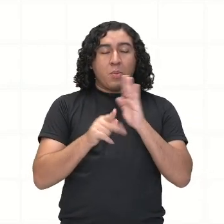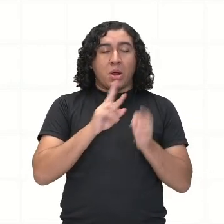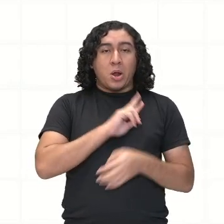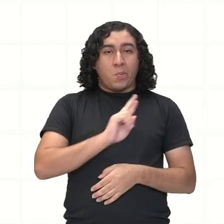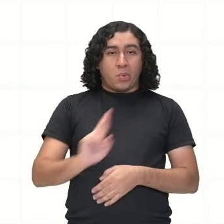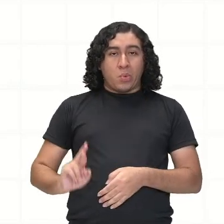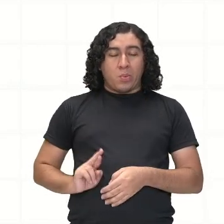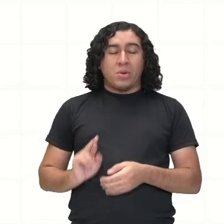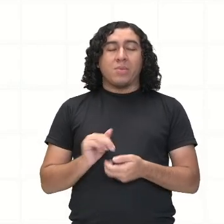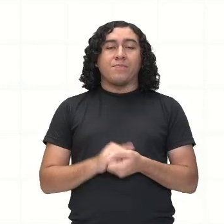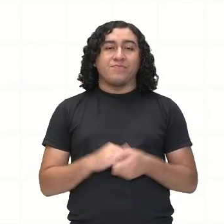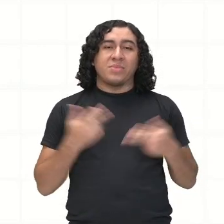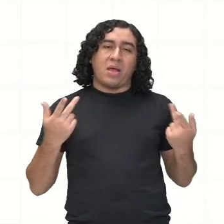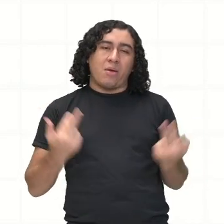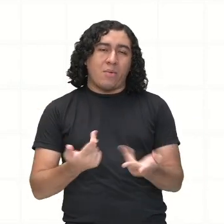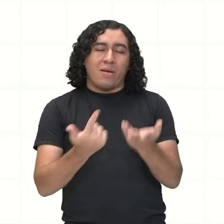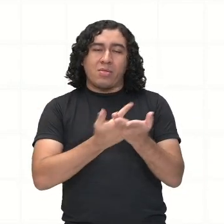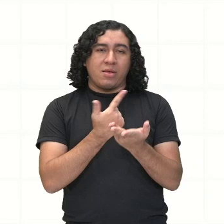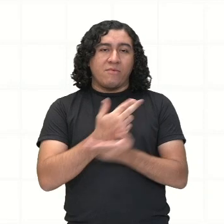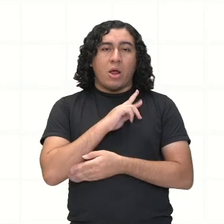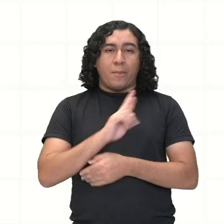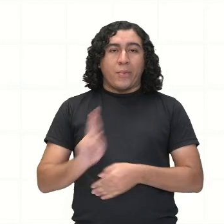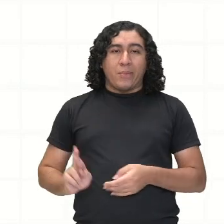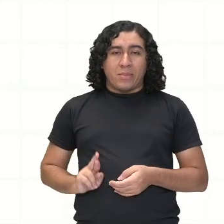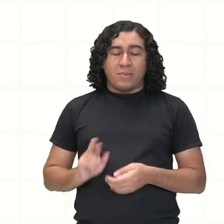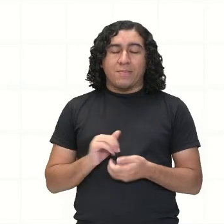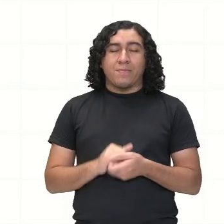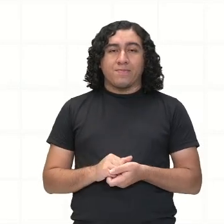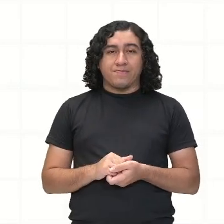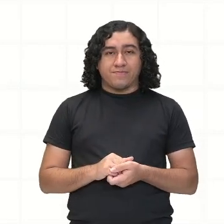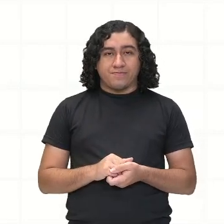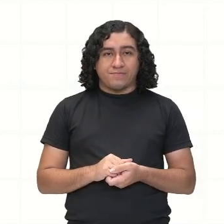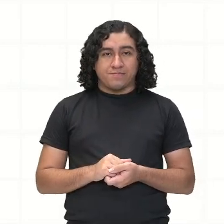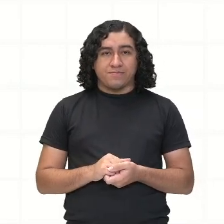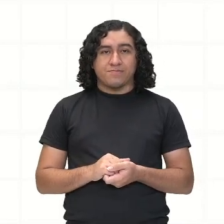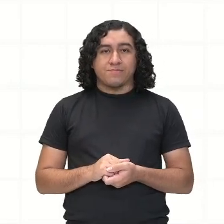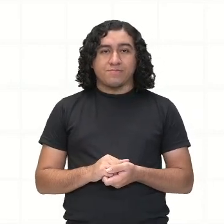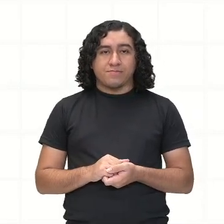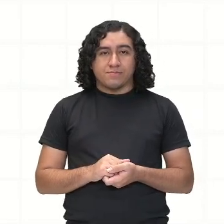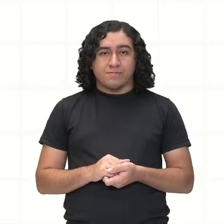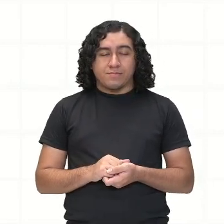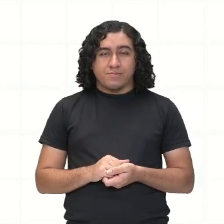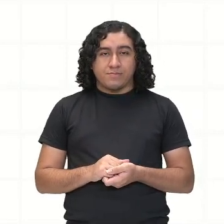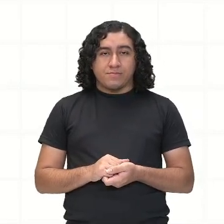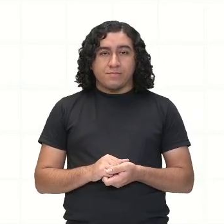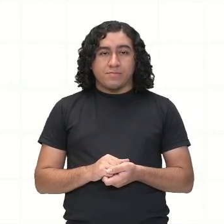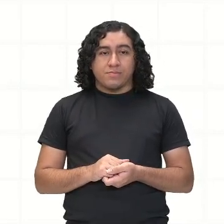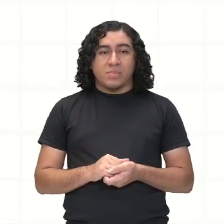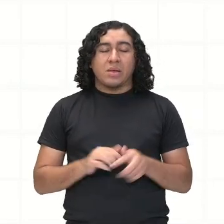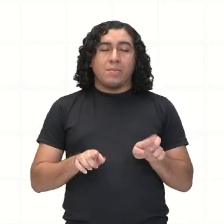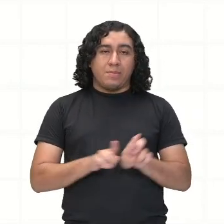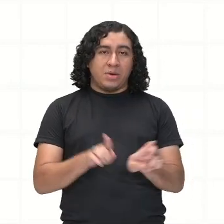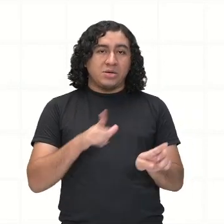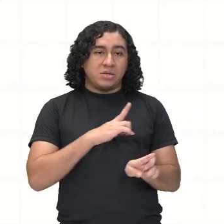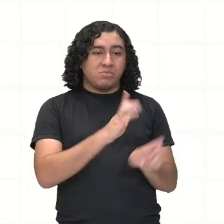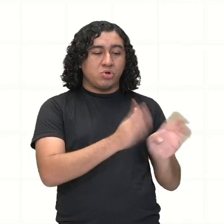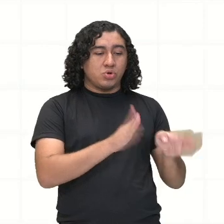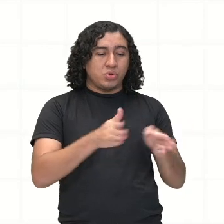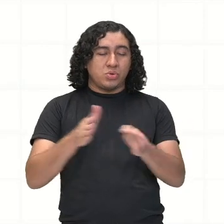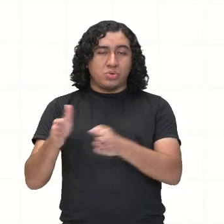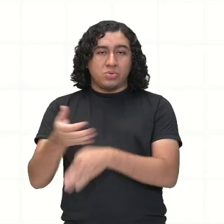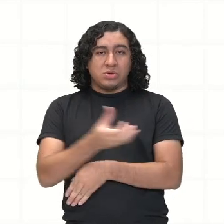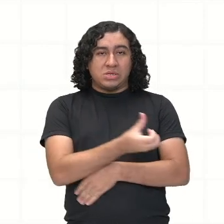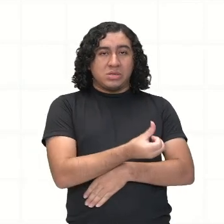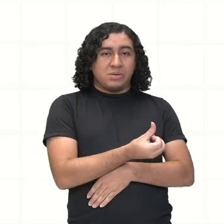né? Que é a mesma coisa que República, mas ela está dividida ali em 6 volumes, em seis